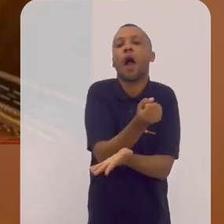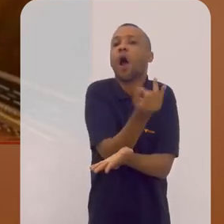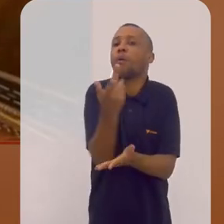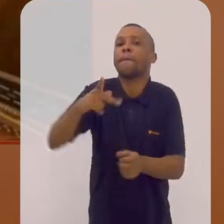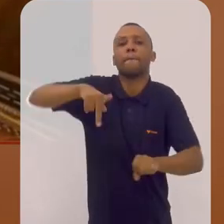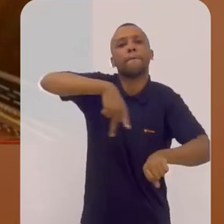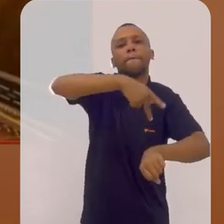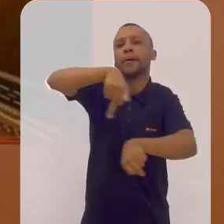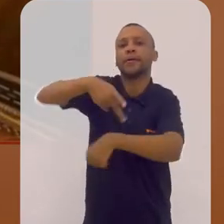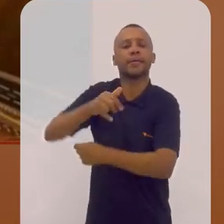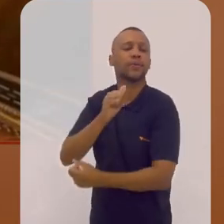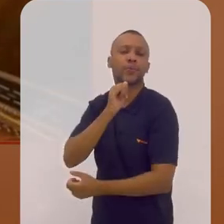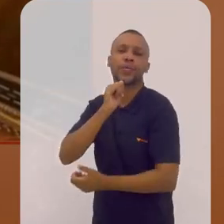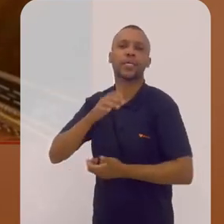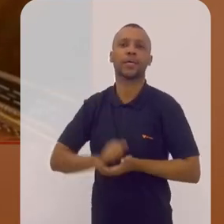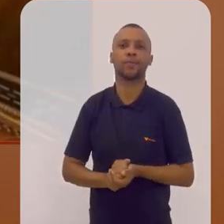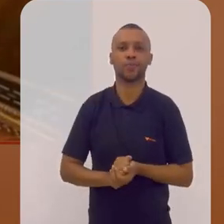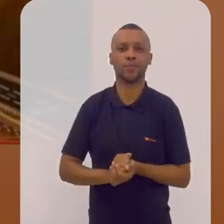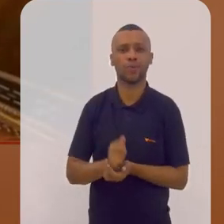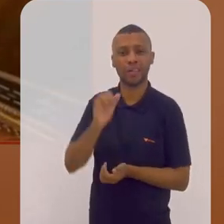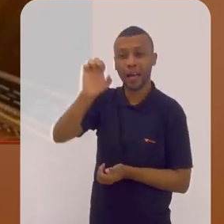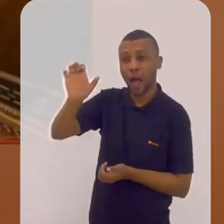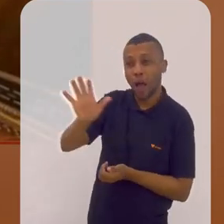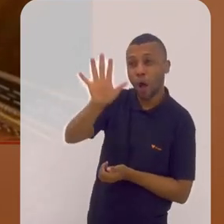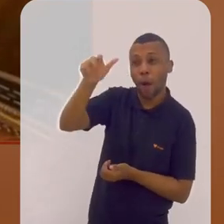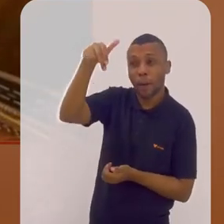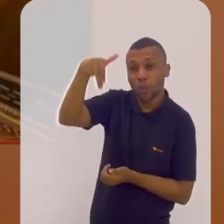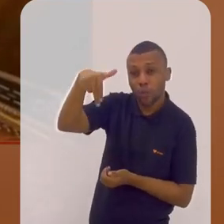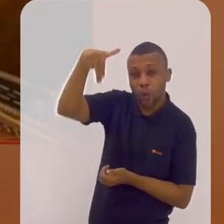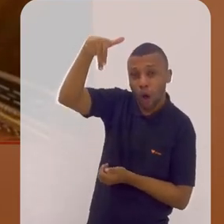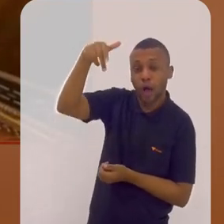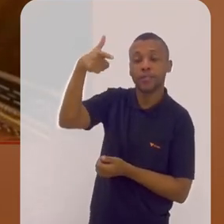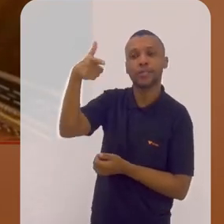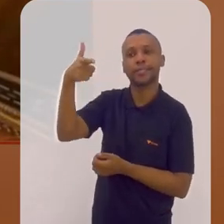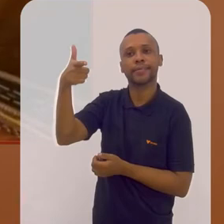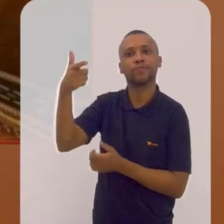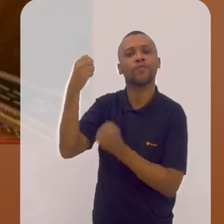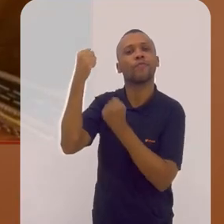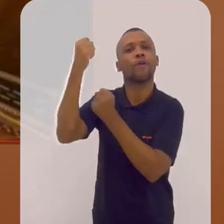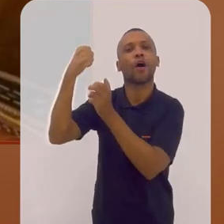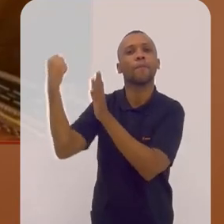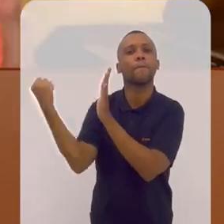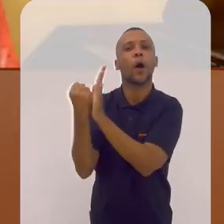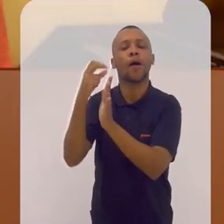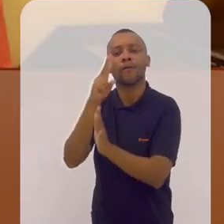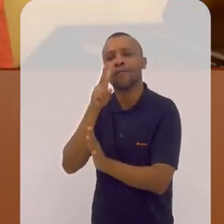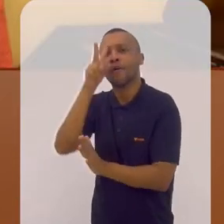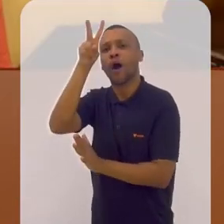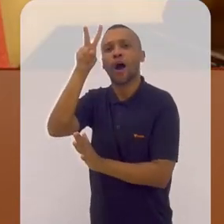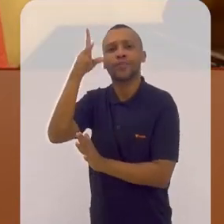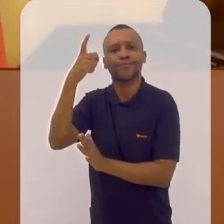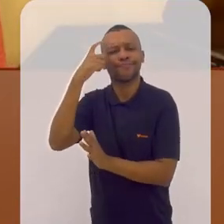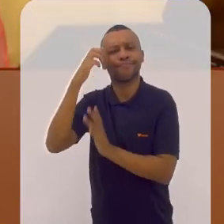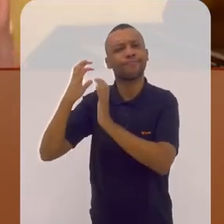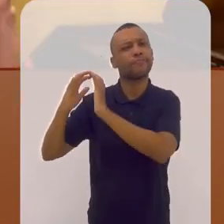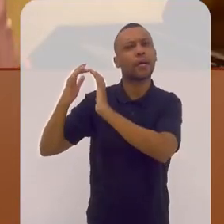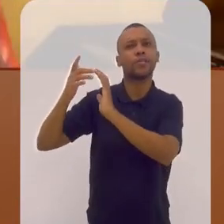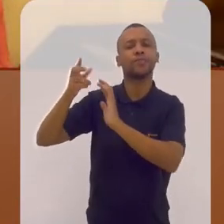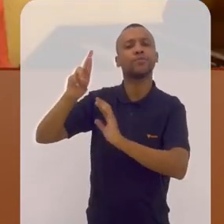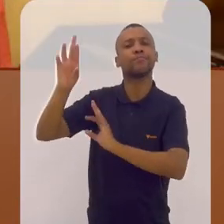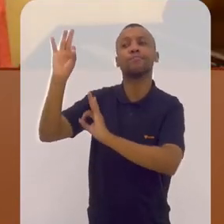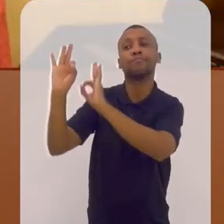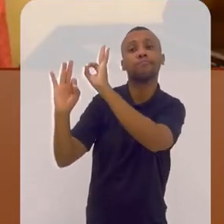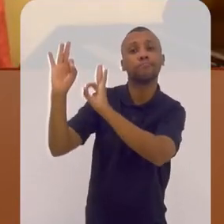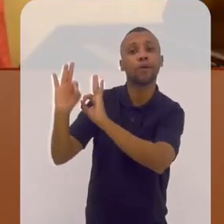alguns países, por exemplo, do norte da Europa, né? Isso está bem presente assim na mente